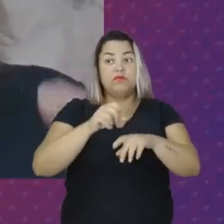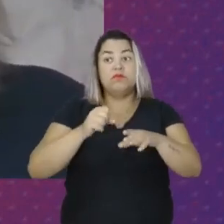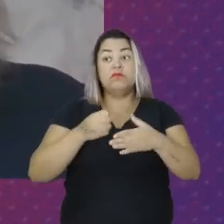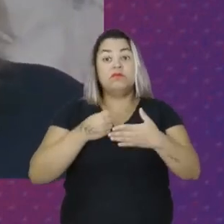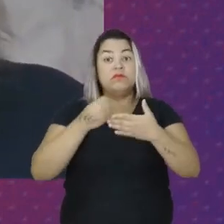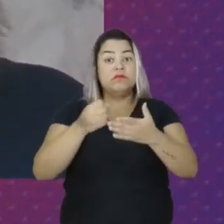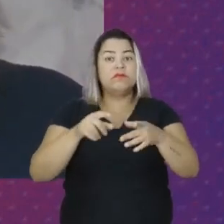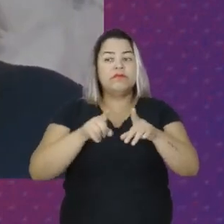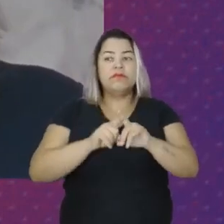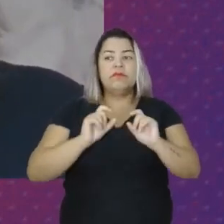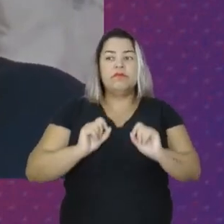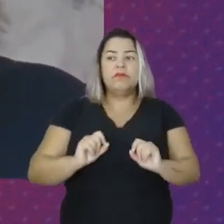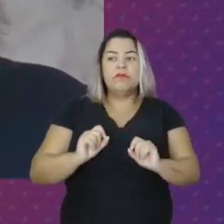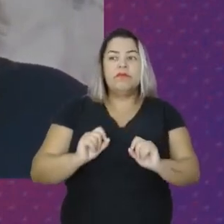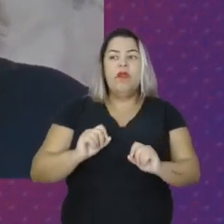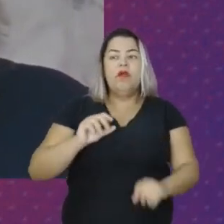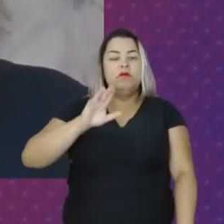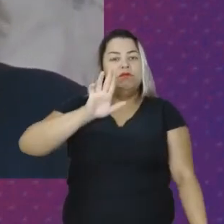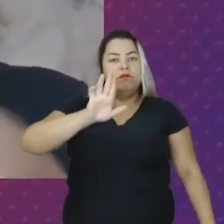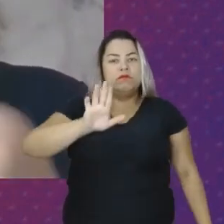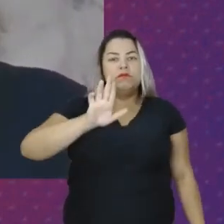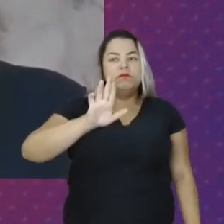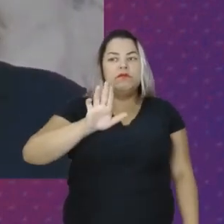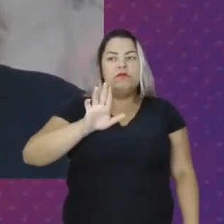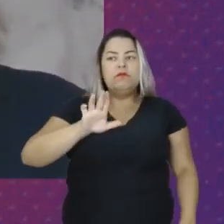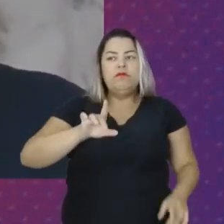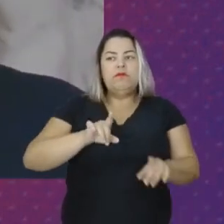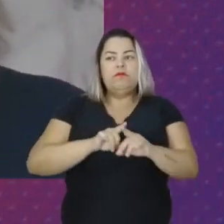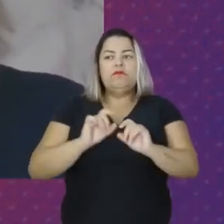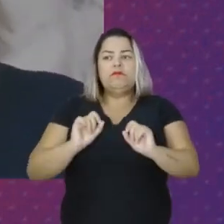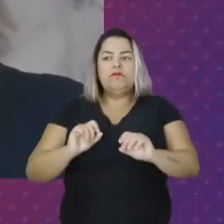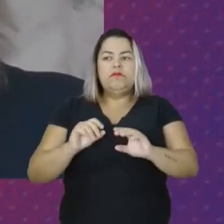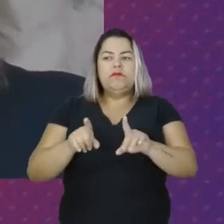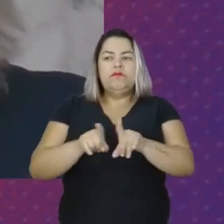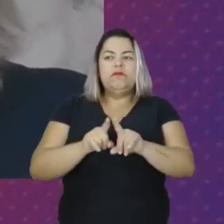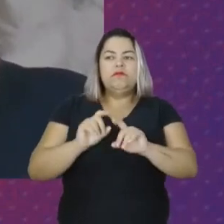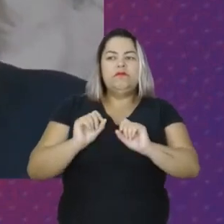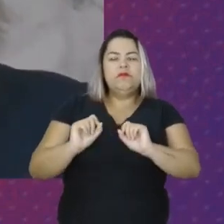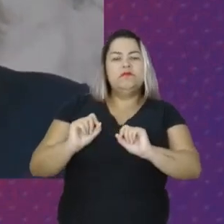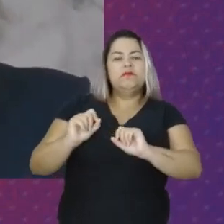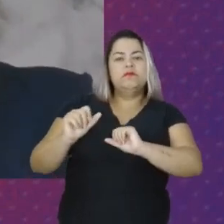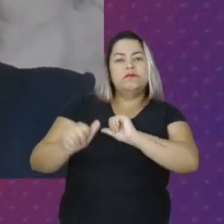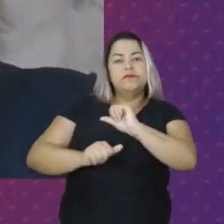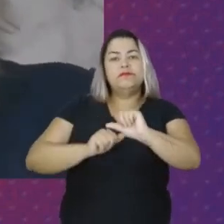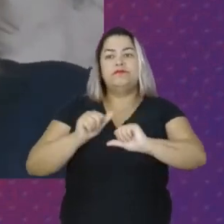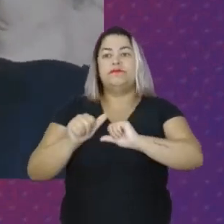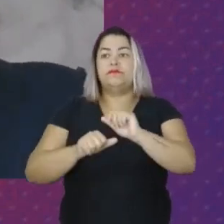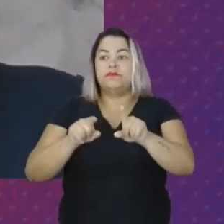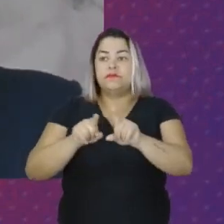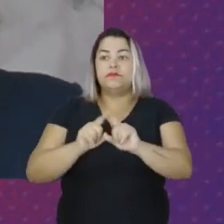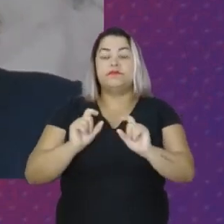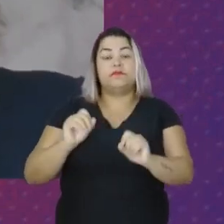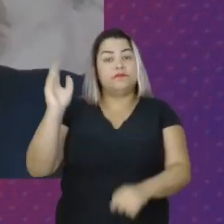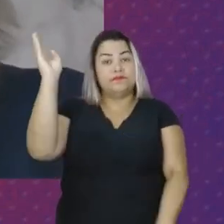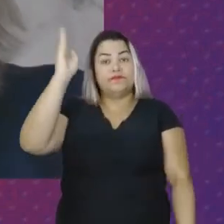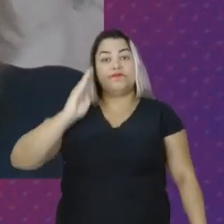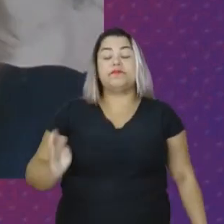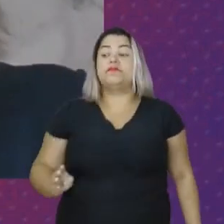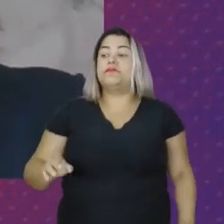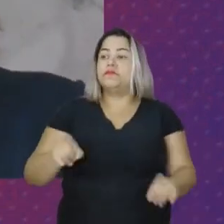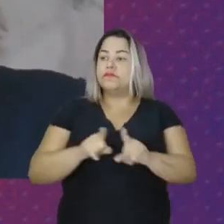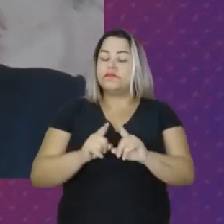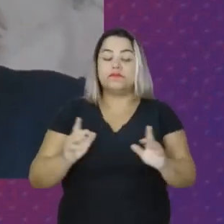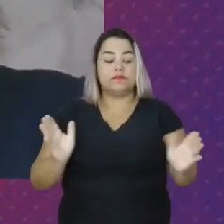o então candidato Luiz Inácio Lula da Silva reivindicava a ratificação dessa convenção pelo Brasil. Então, essa foi